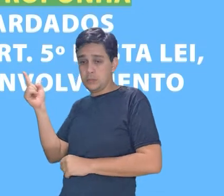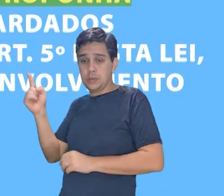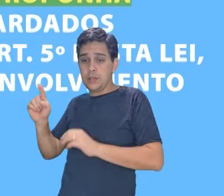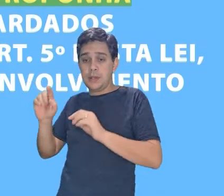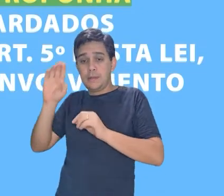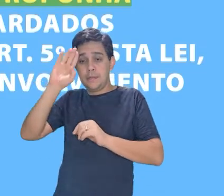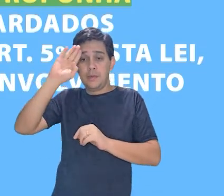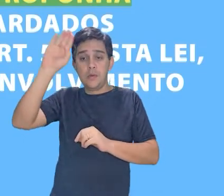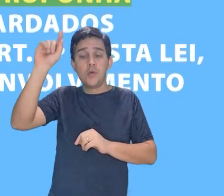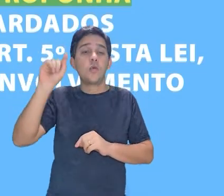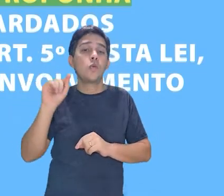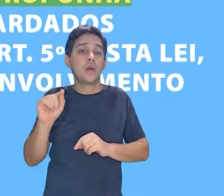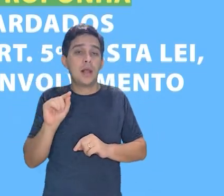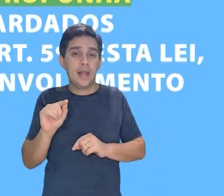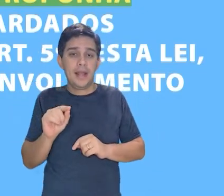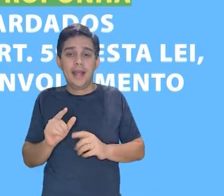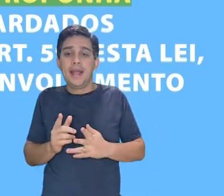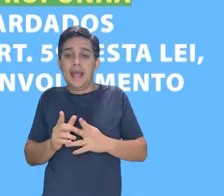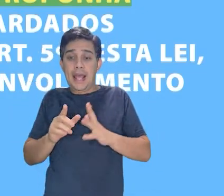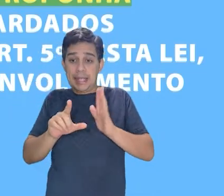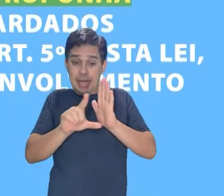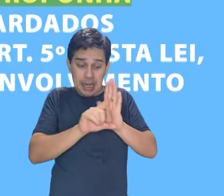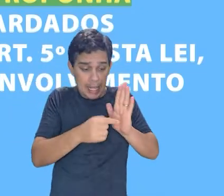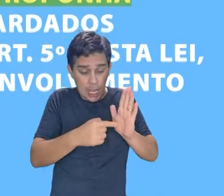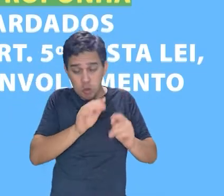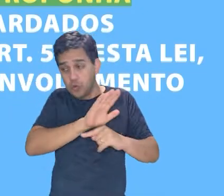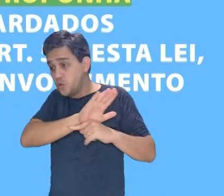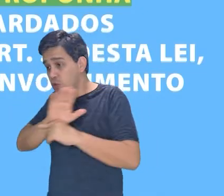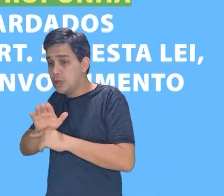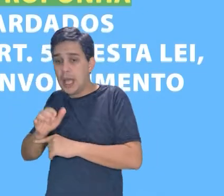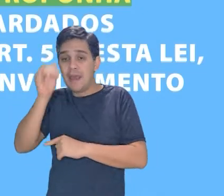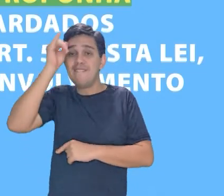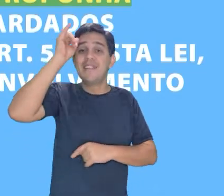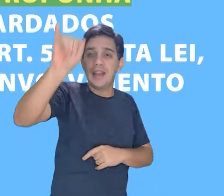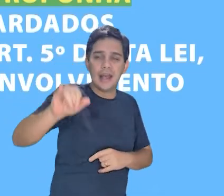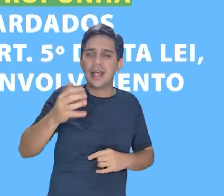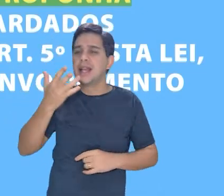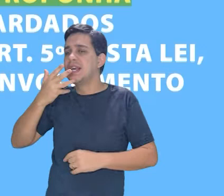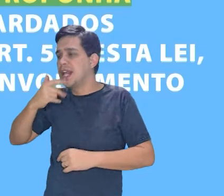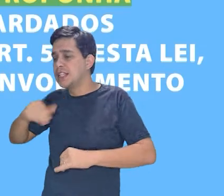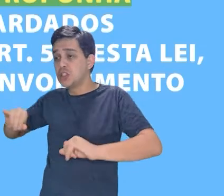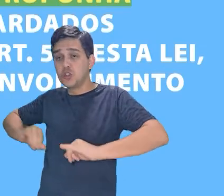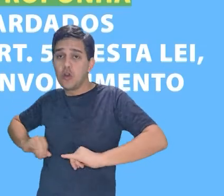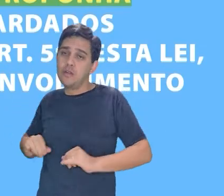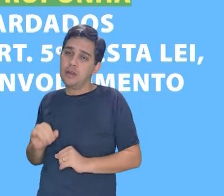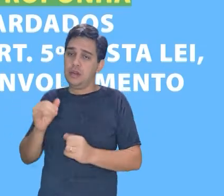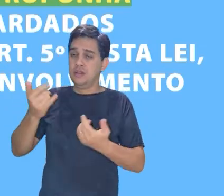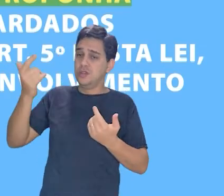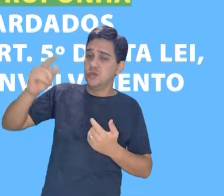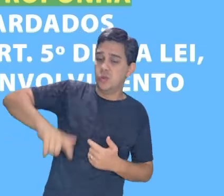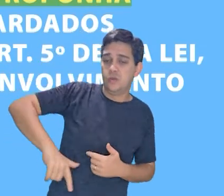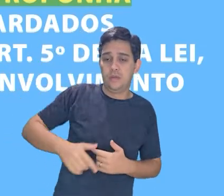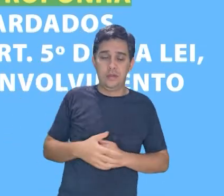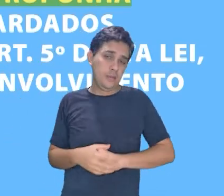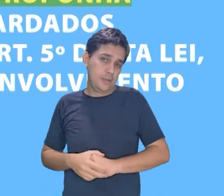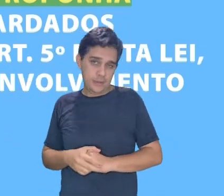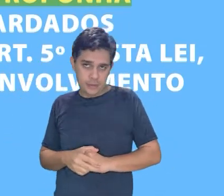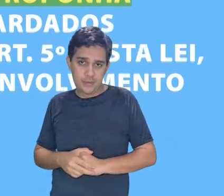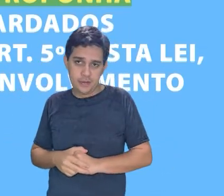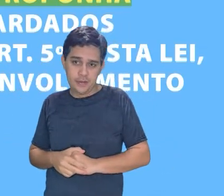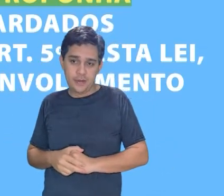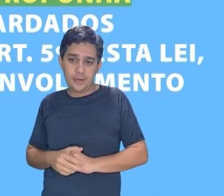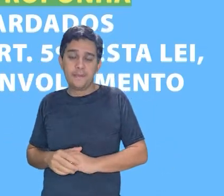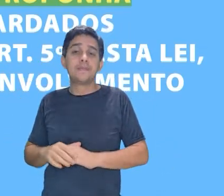a evitar essa vitimização secundária, revitimização. Uma vez que no modelo anterior,